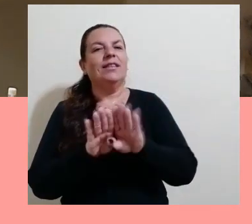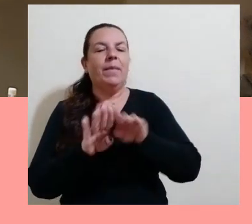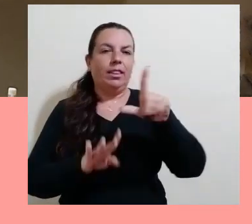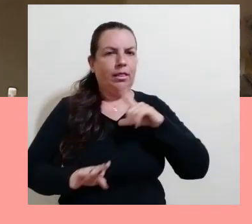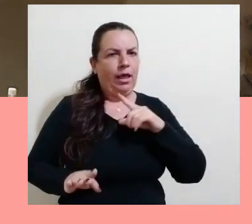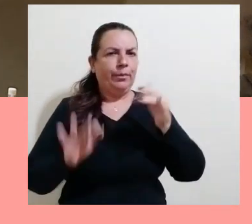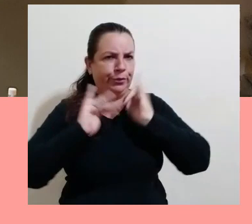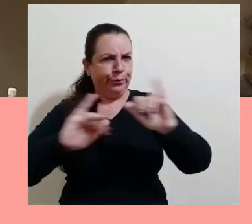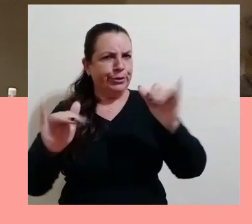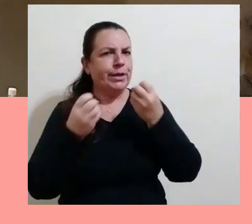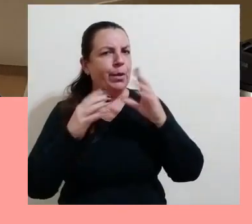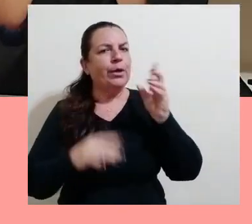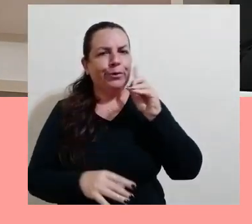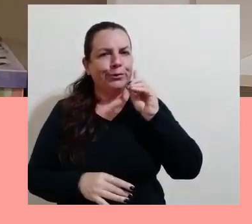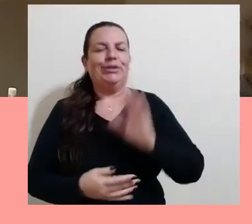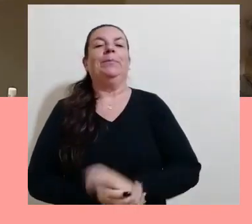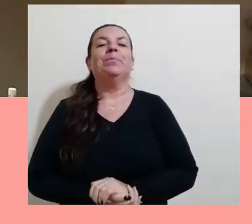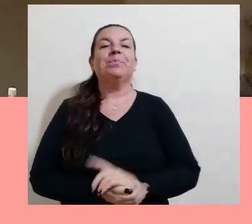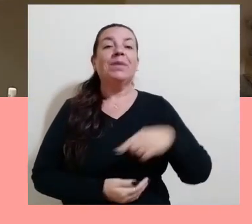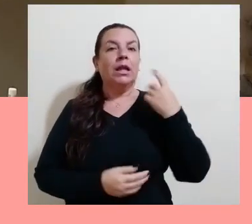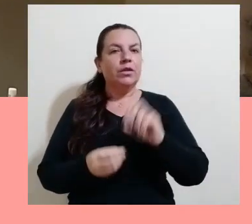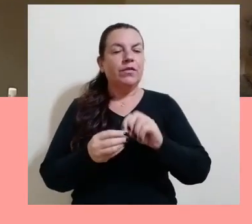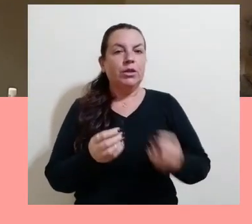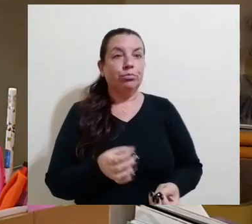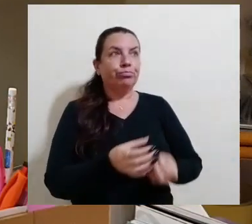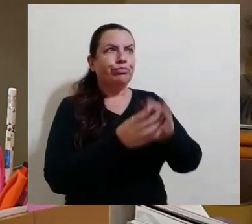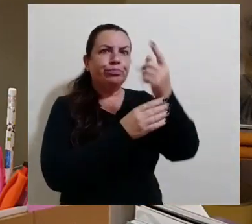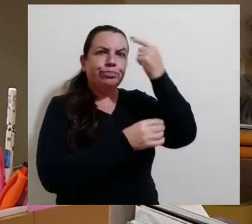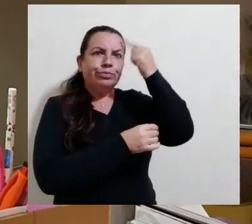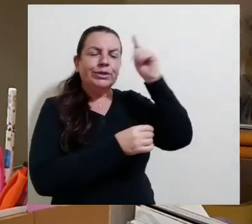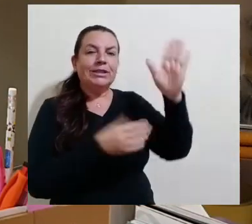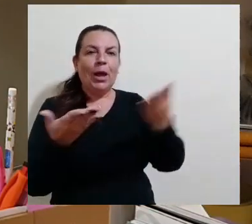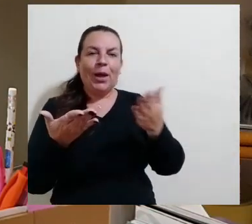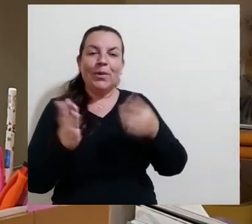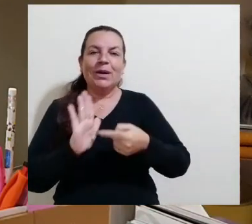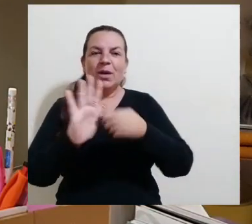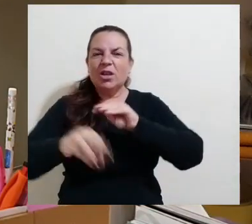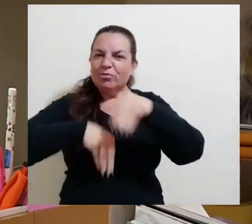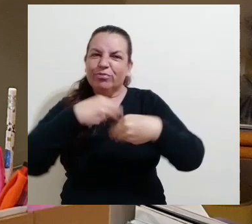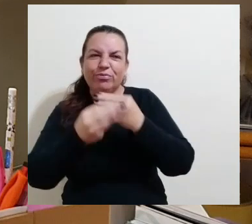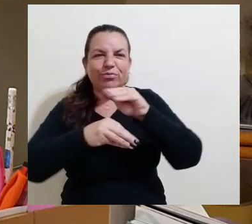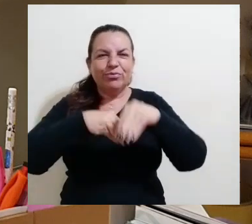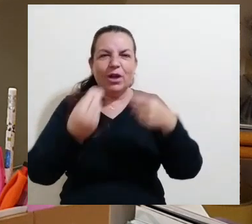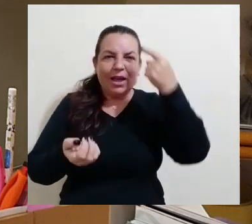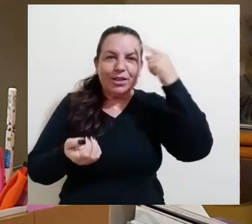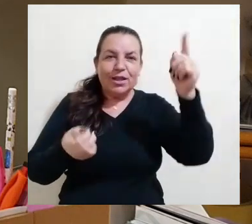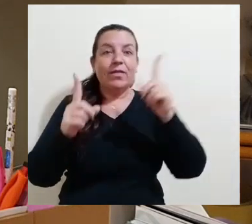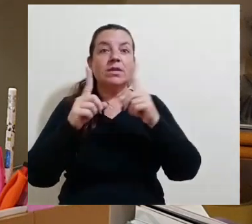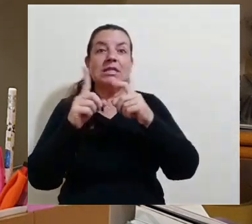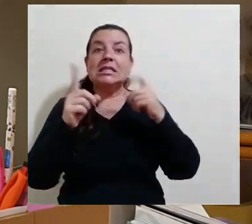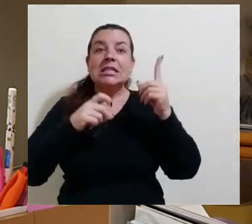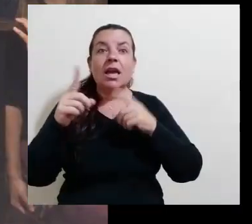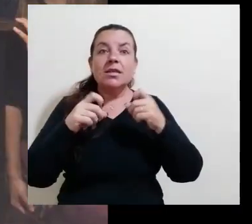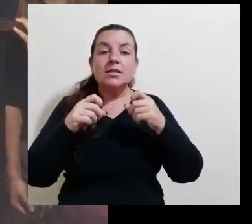instagram por lá tem notícia boa todo dia a gente falou muito sobre criatividade nesse jornal e agora eu trago uma notícia que misturou a criatividade com